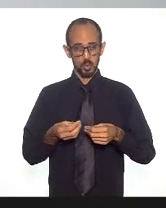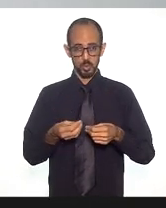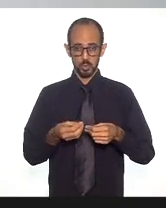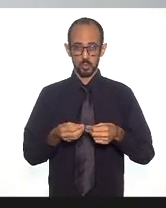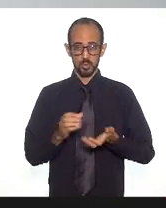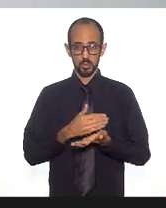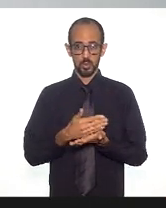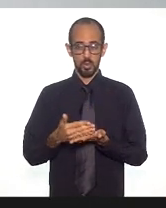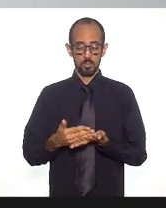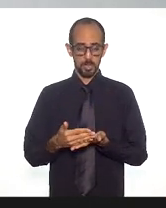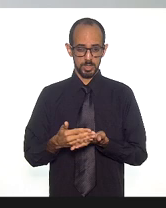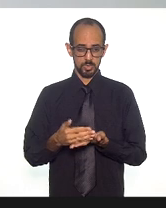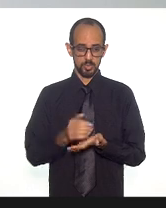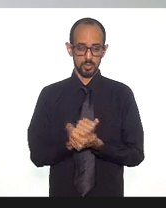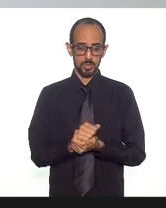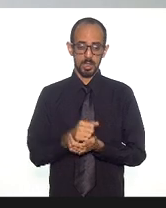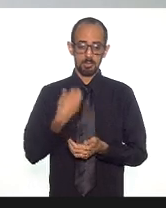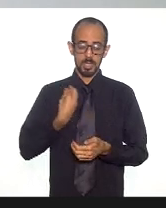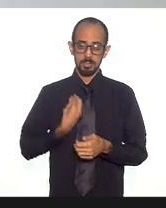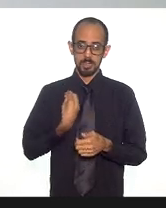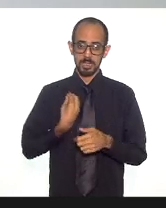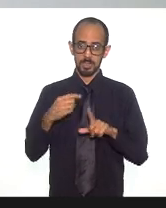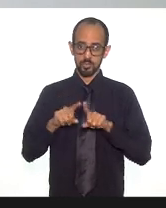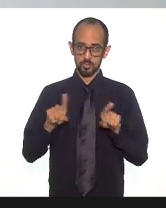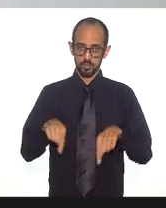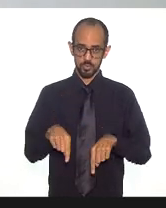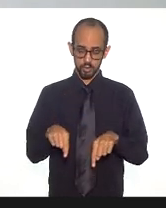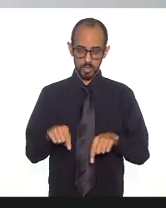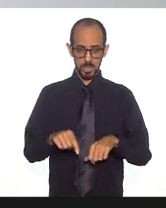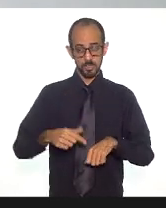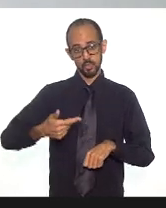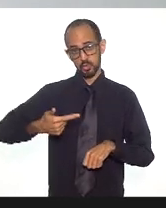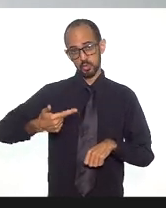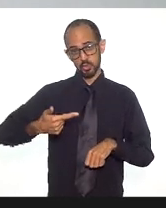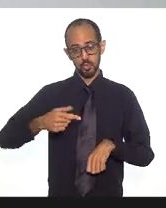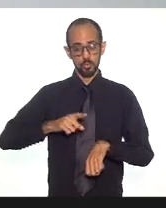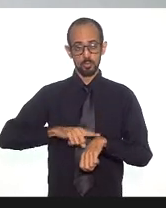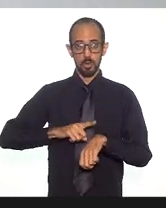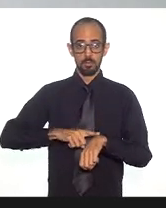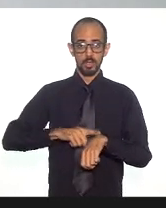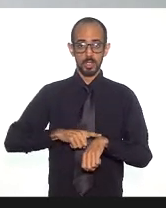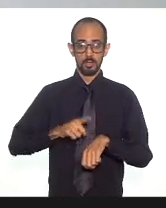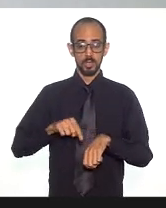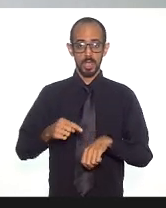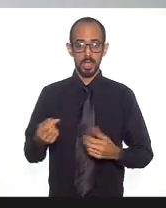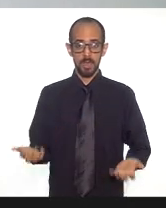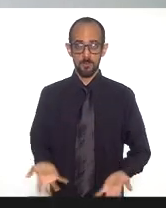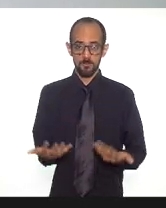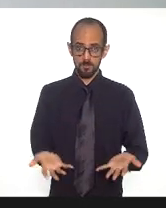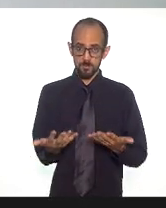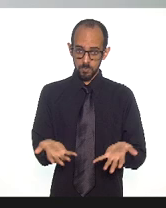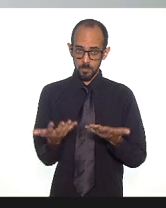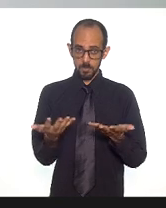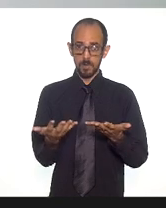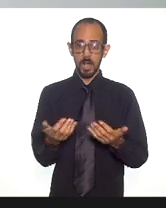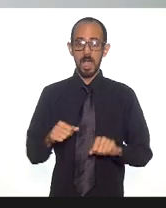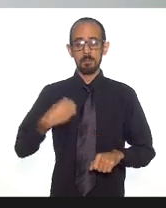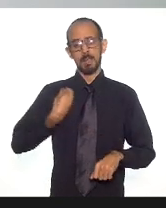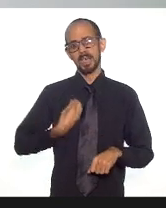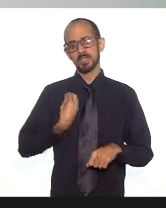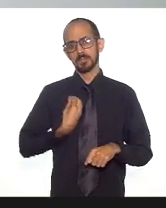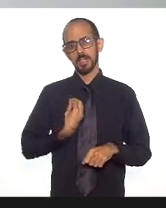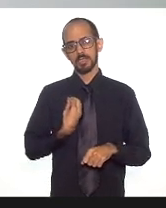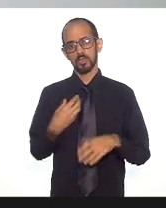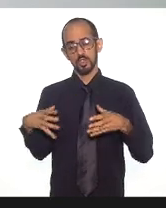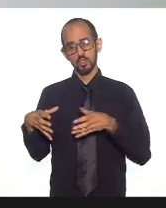original, mais pautado na questão da participação dos servidores, para um segundo momento em que valoriza também a participação desse conjunto de